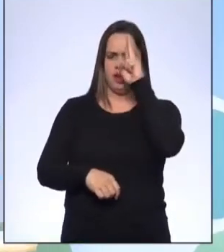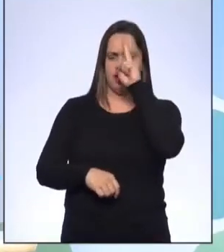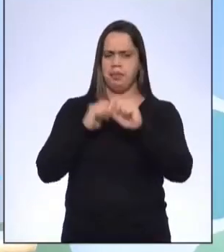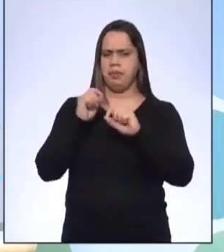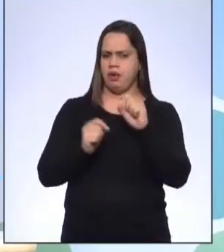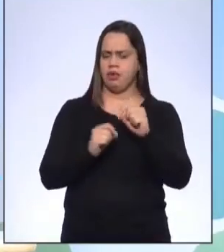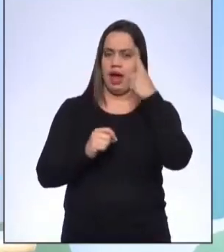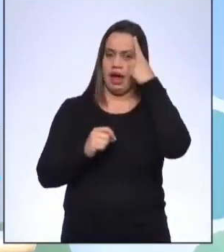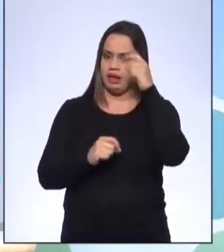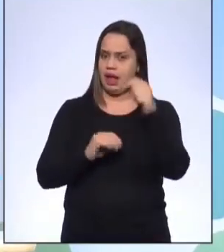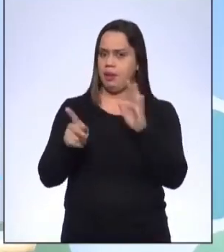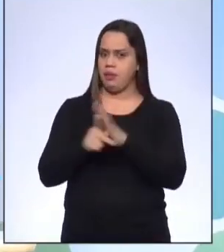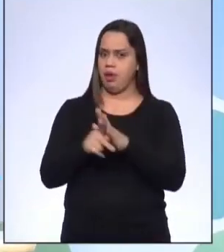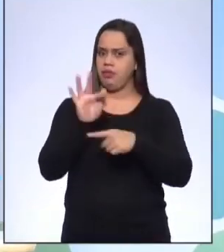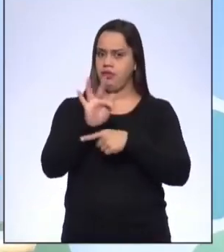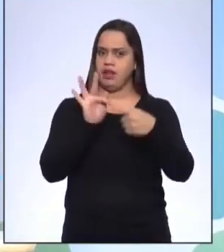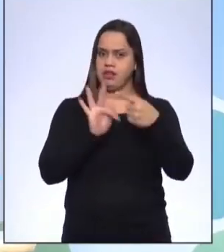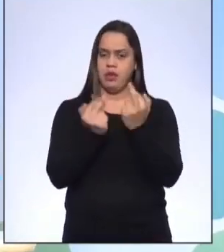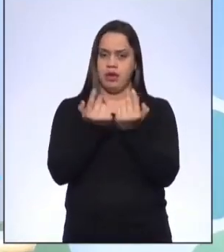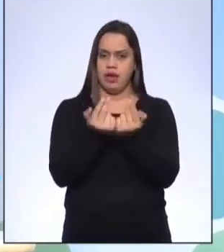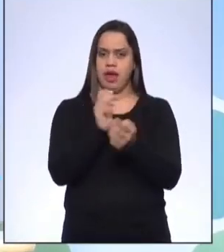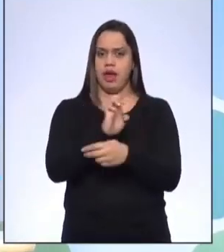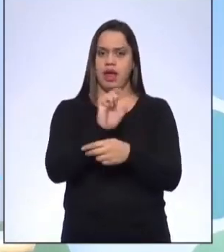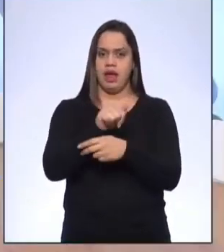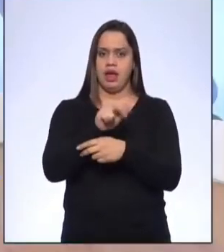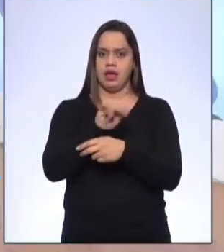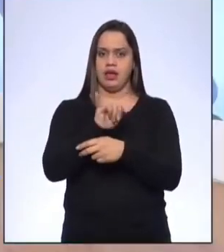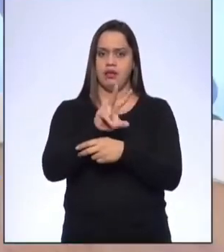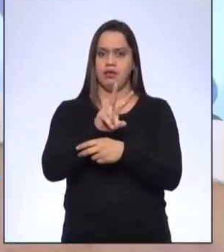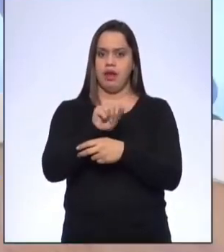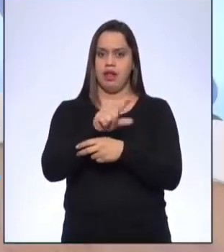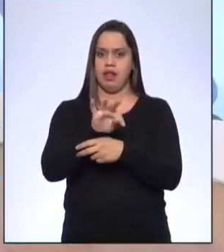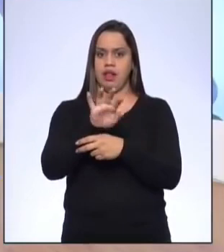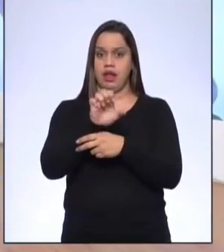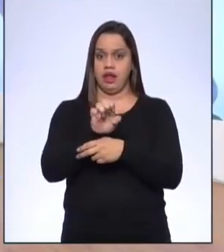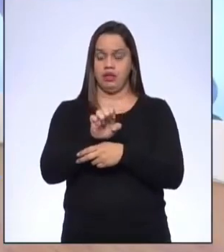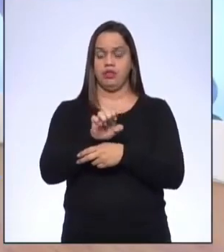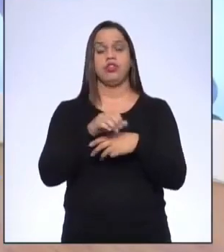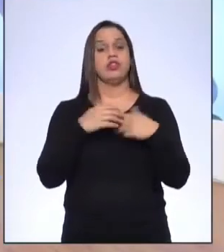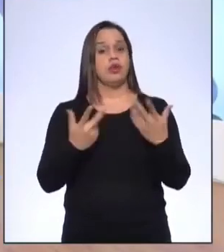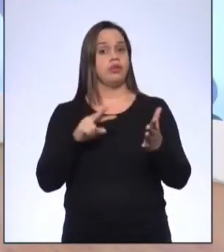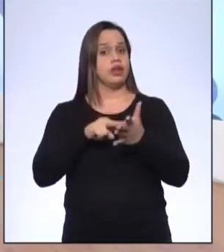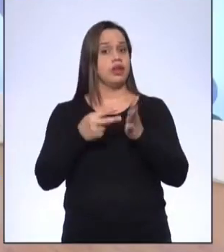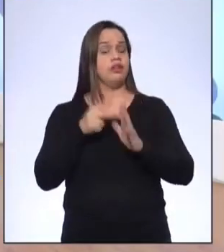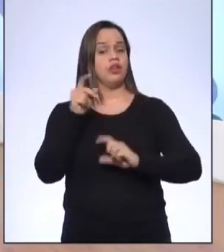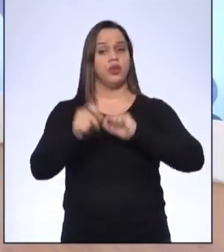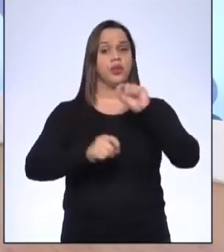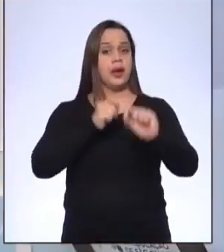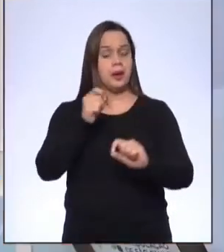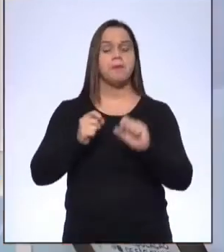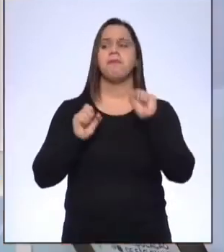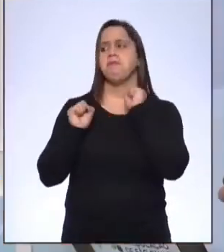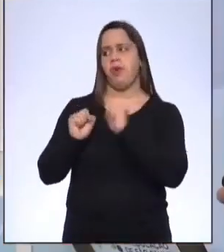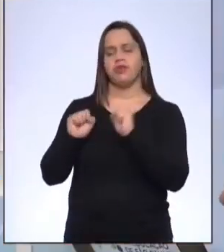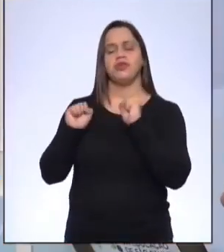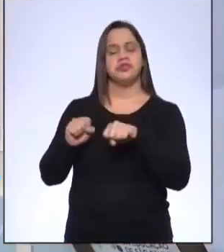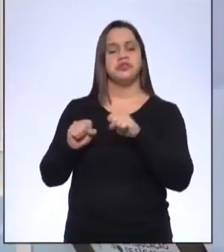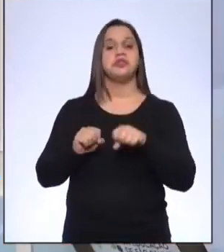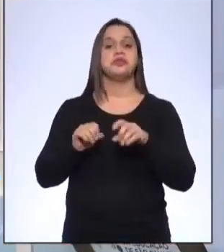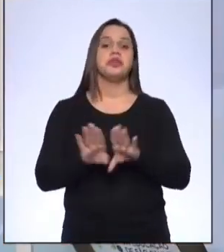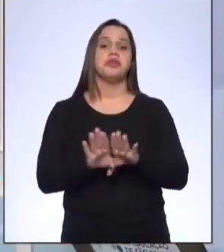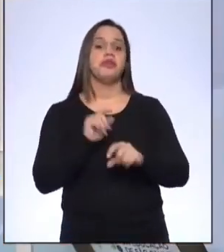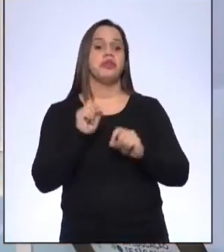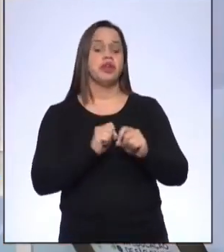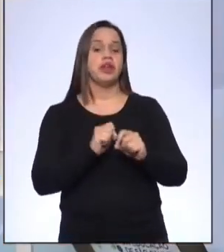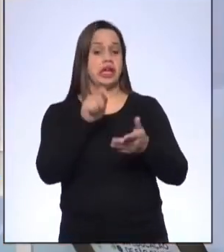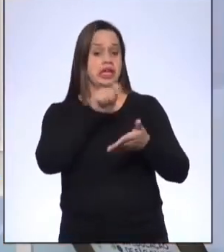novamente a ideia de fração equivalente com eles? Podemos, claro. Fração equivalente. Fração equivalente, aquela que, apesar de ser escrita